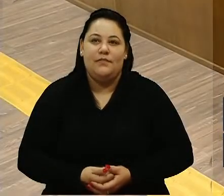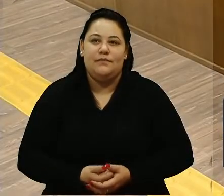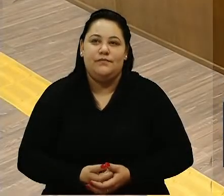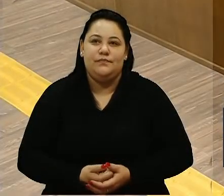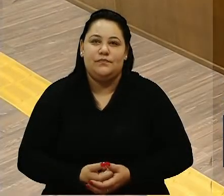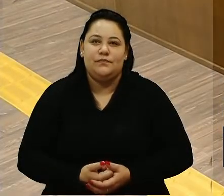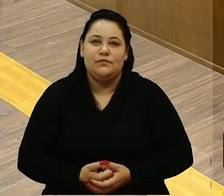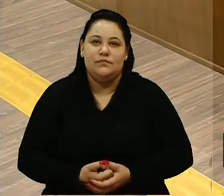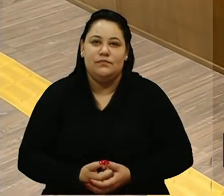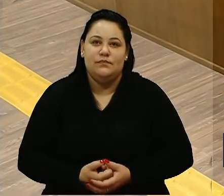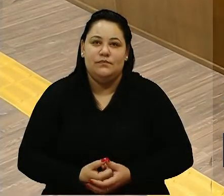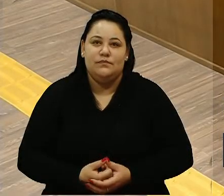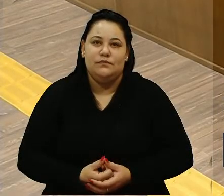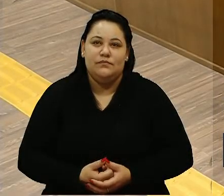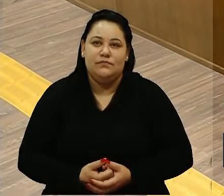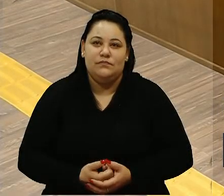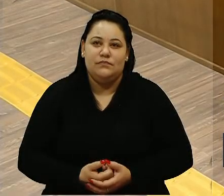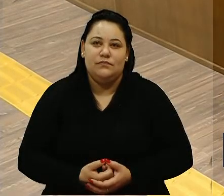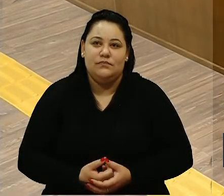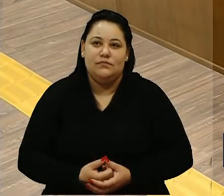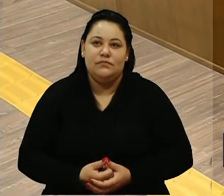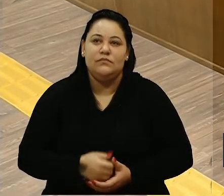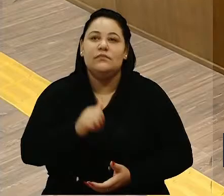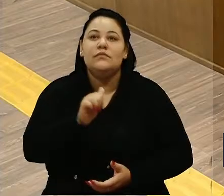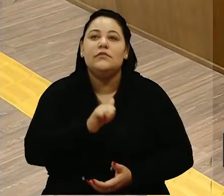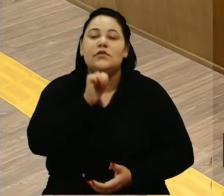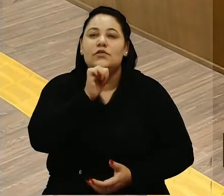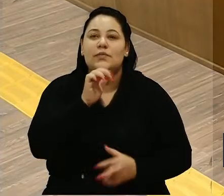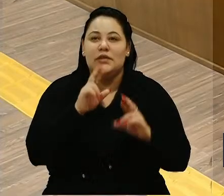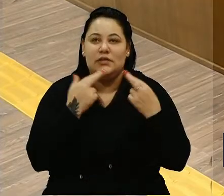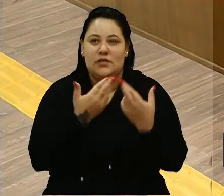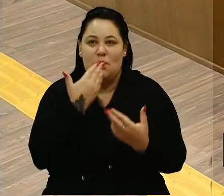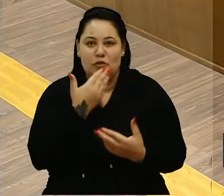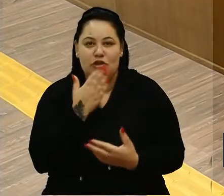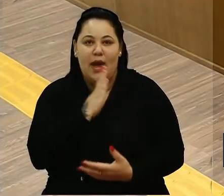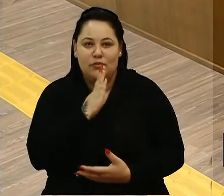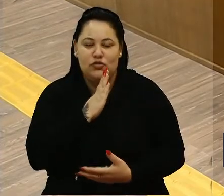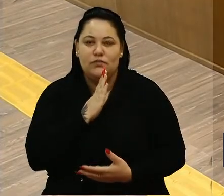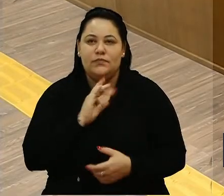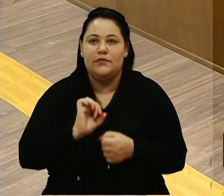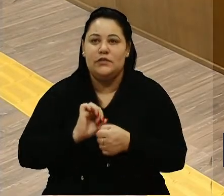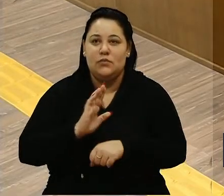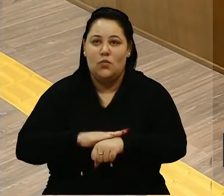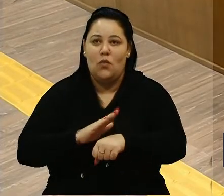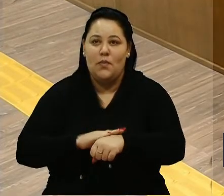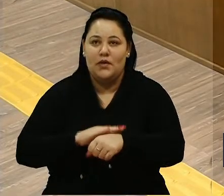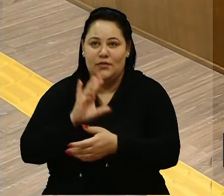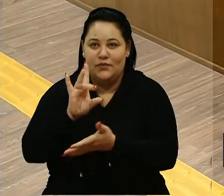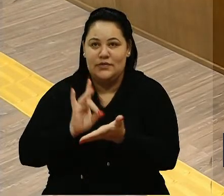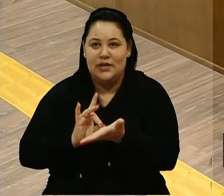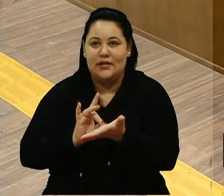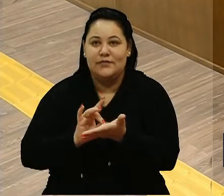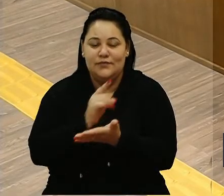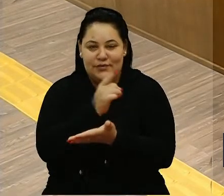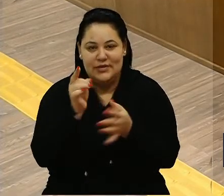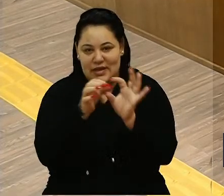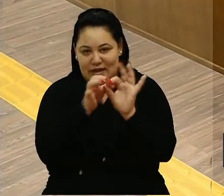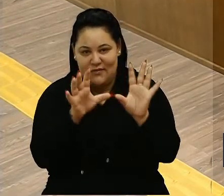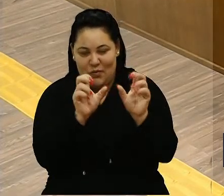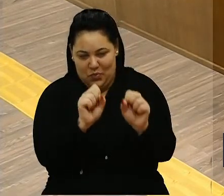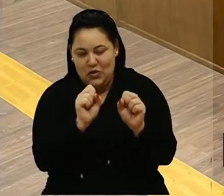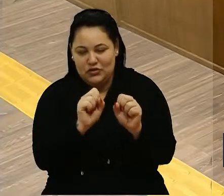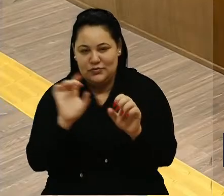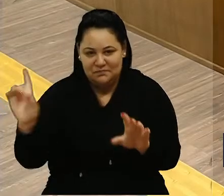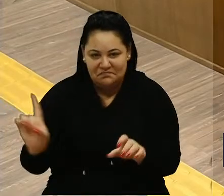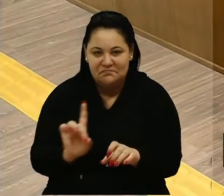Então, se puderem passar aqui à frente. Peço para suspender a sessão, por favor. E podem, por favor, gente, ficar à vontade de passar aqui na frente para